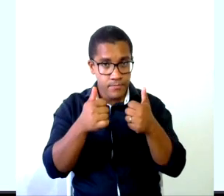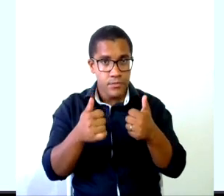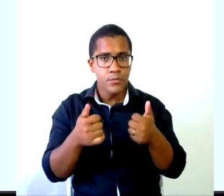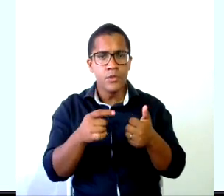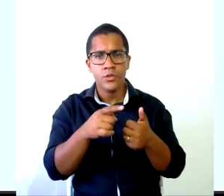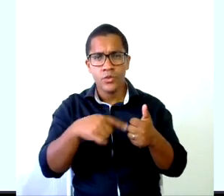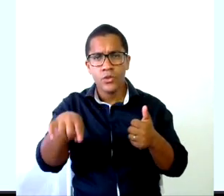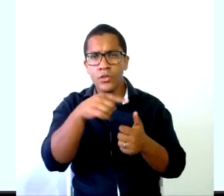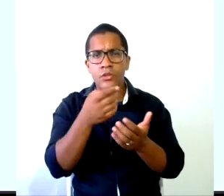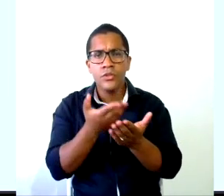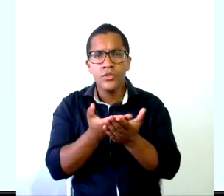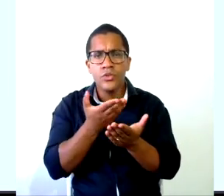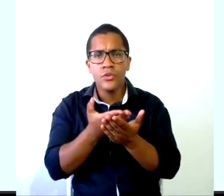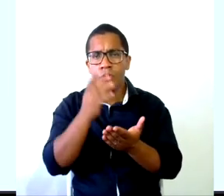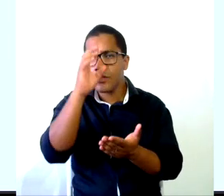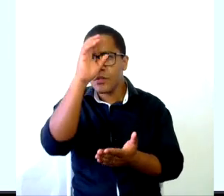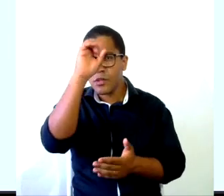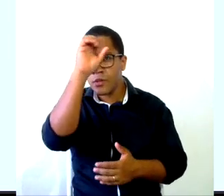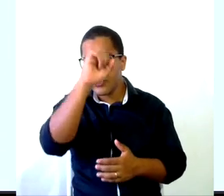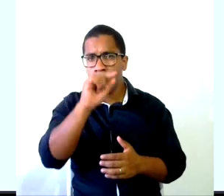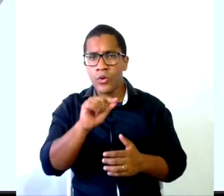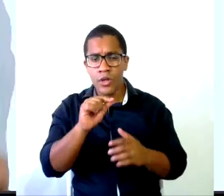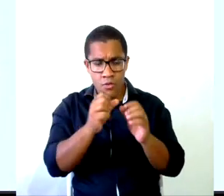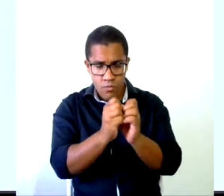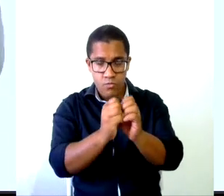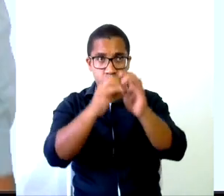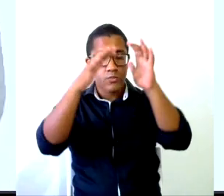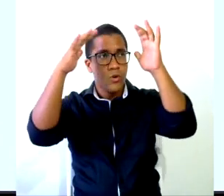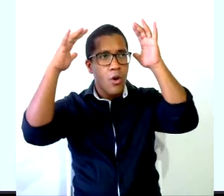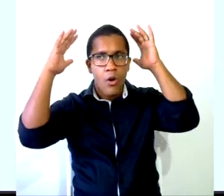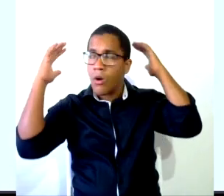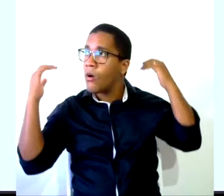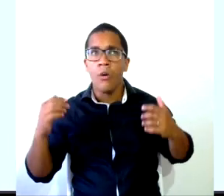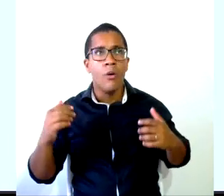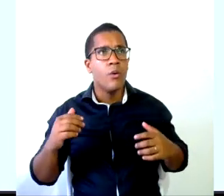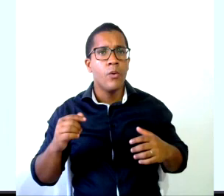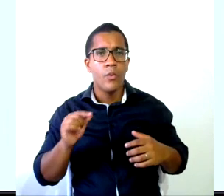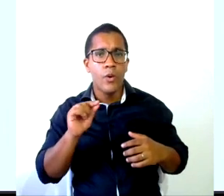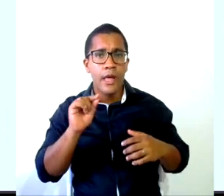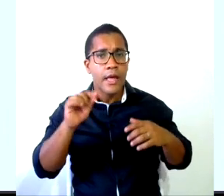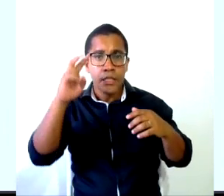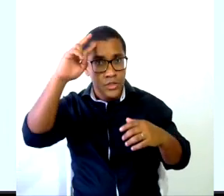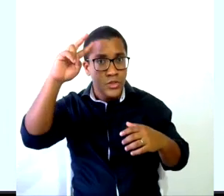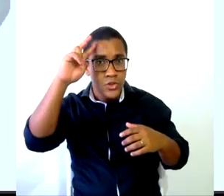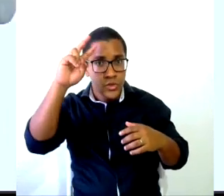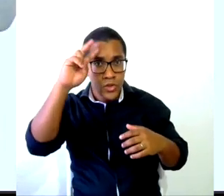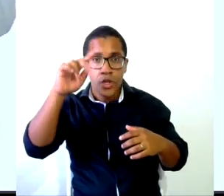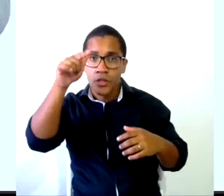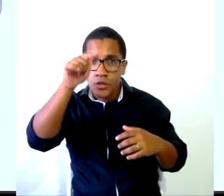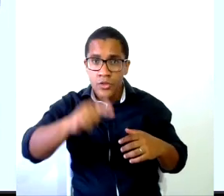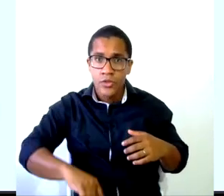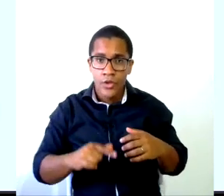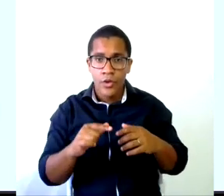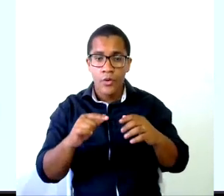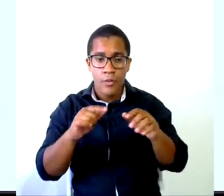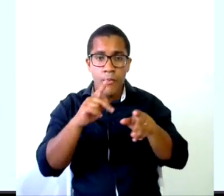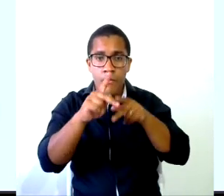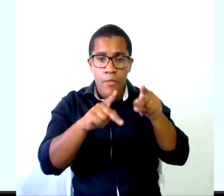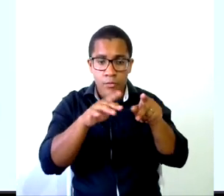iremos estudar, vamos mergulhar na história novamente da